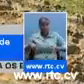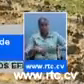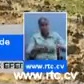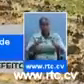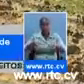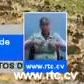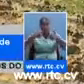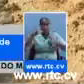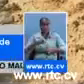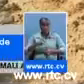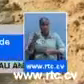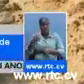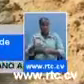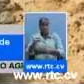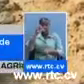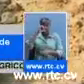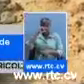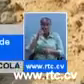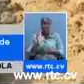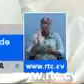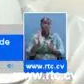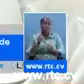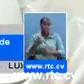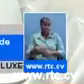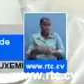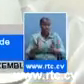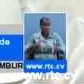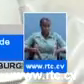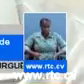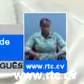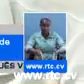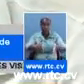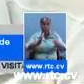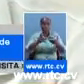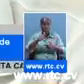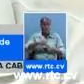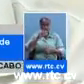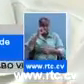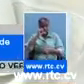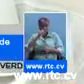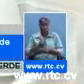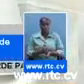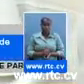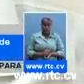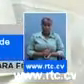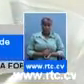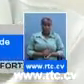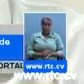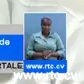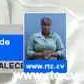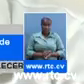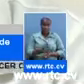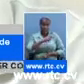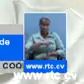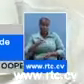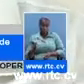uma água que está permanentemente nesta vala. Esta água é água que é